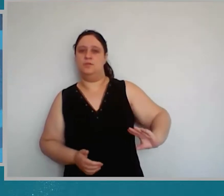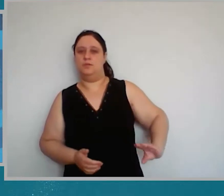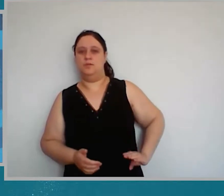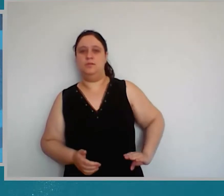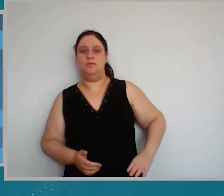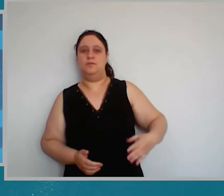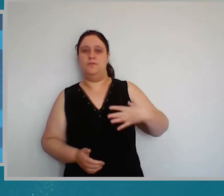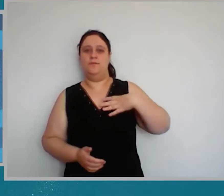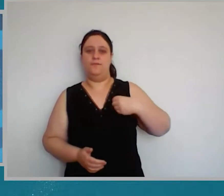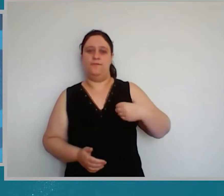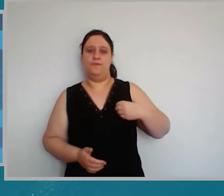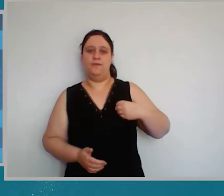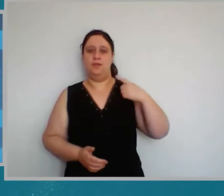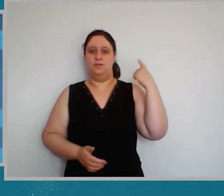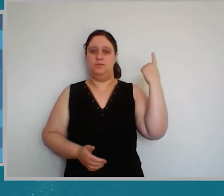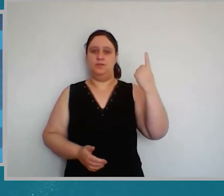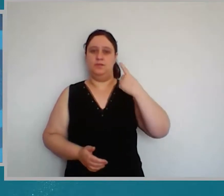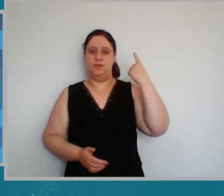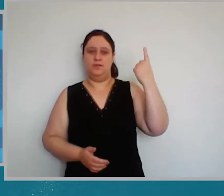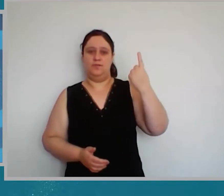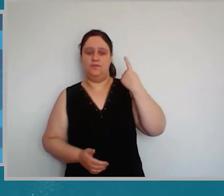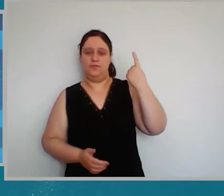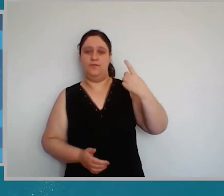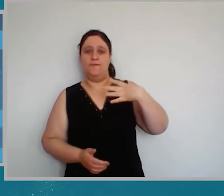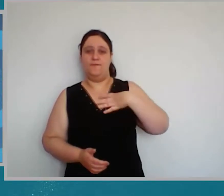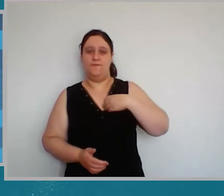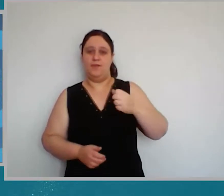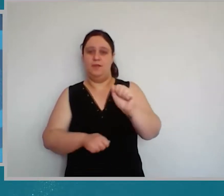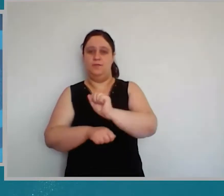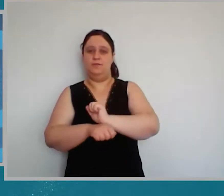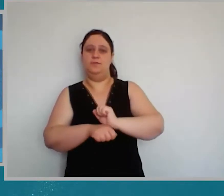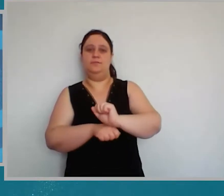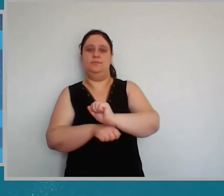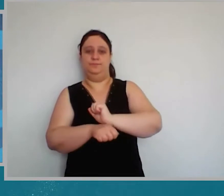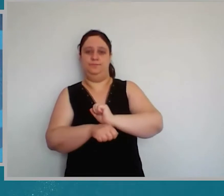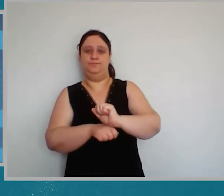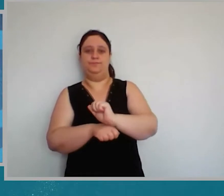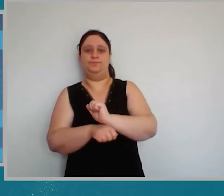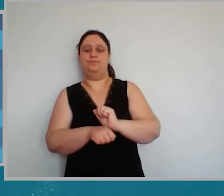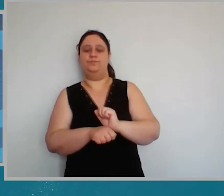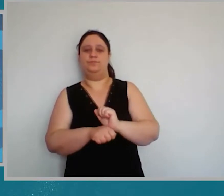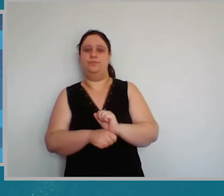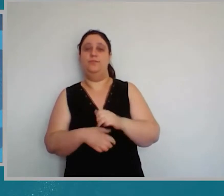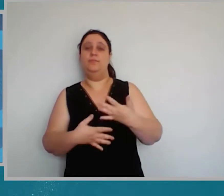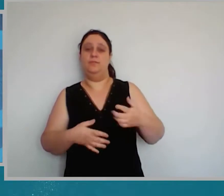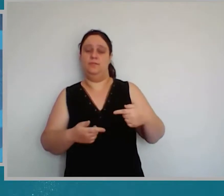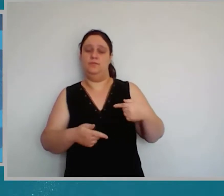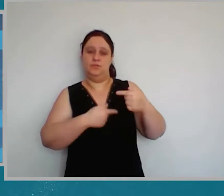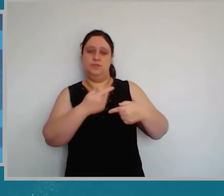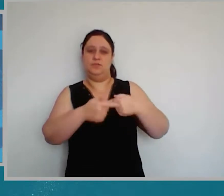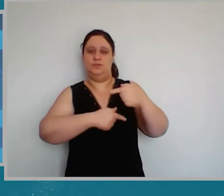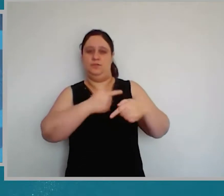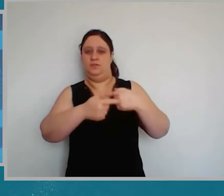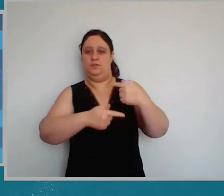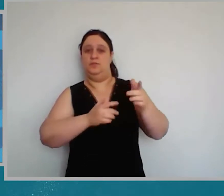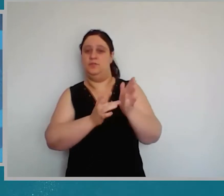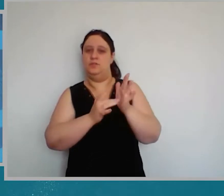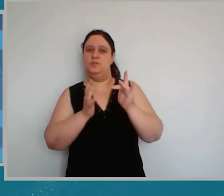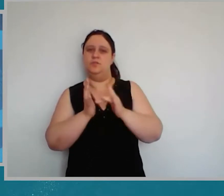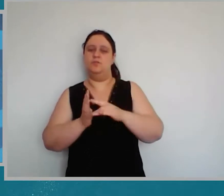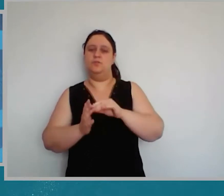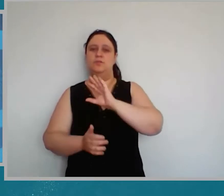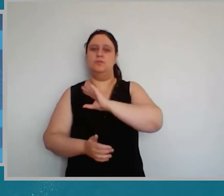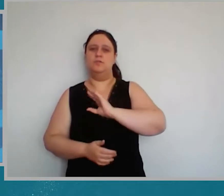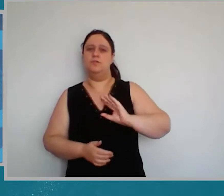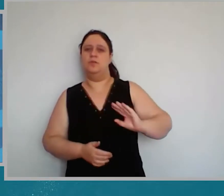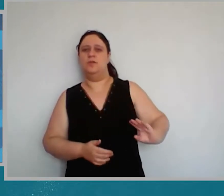Davi, filho de Abraão. A genealogia de Jesus Cristo é a